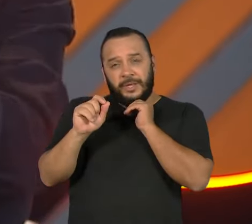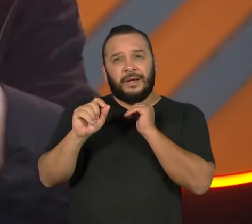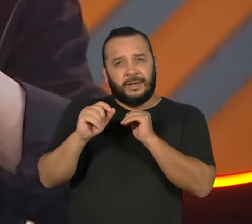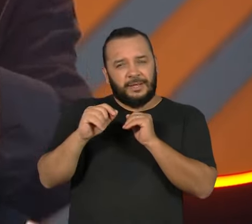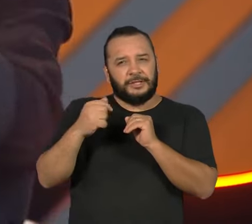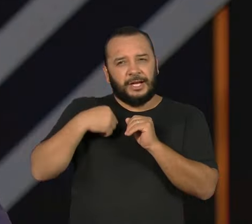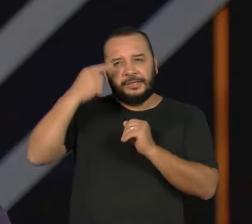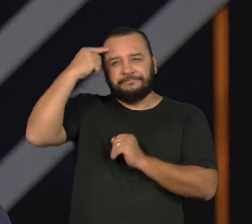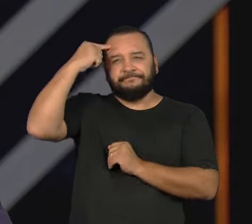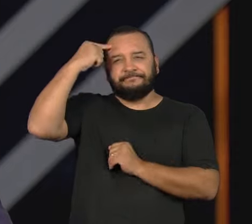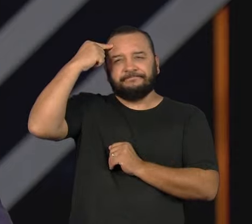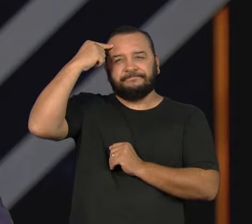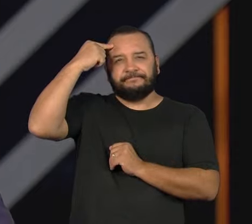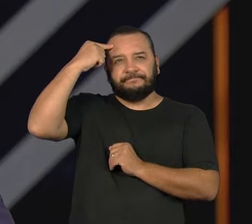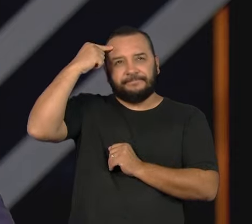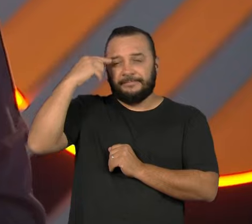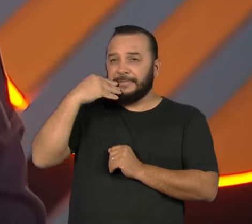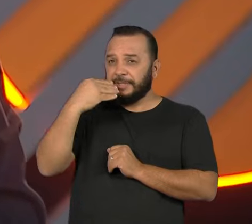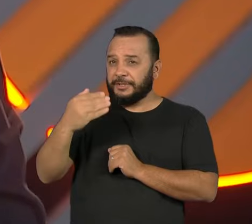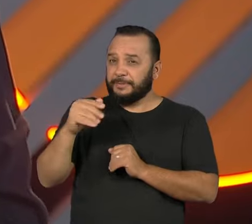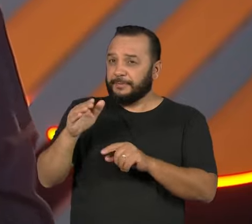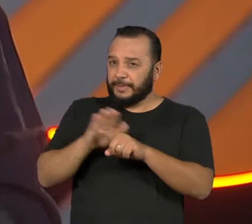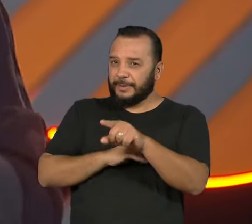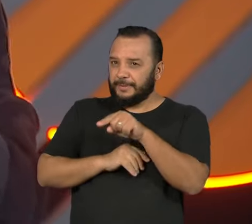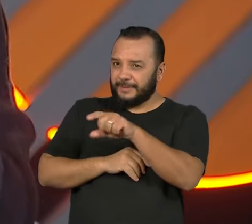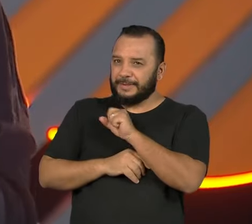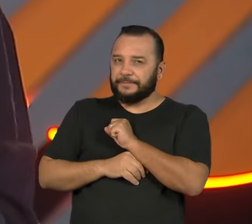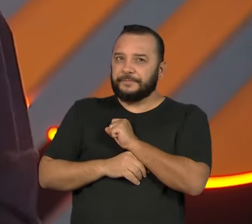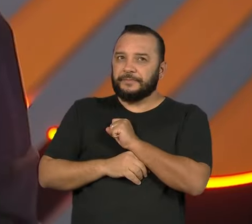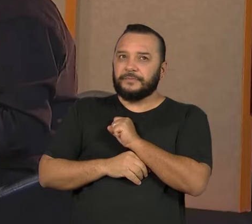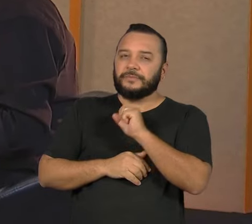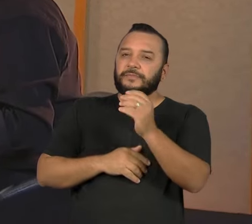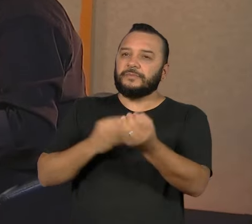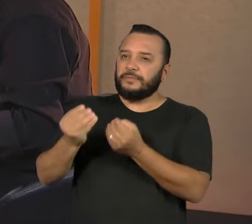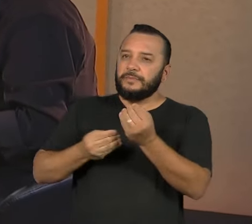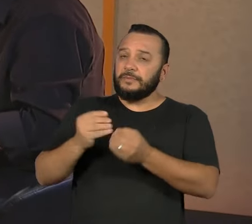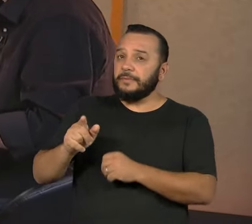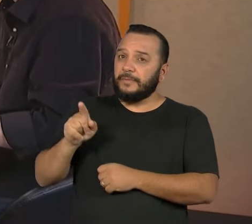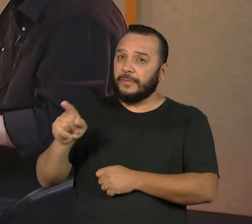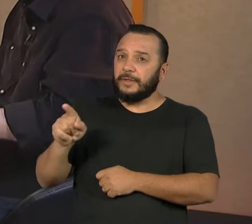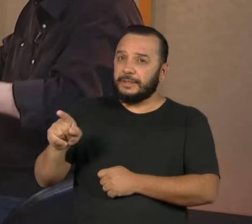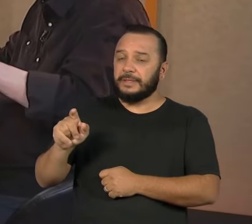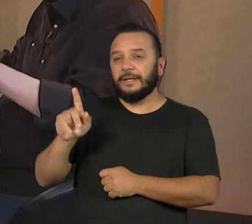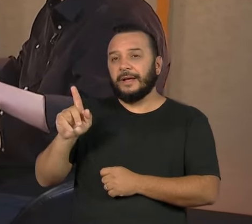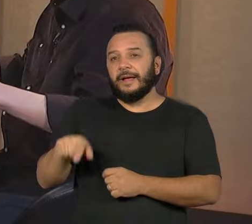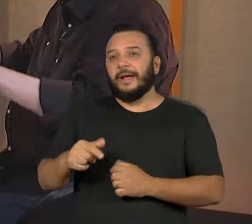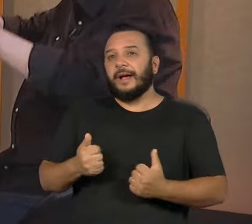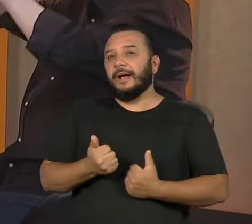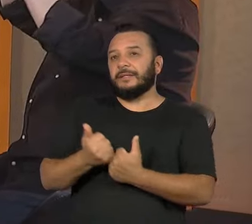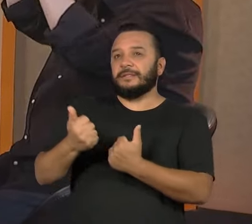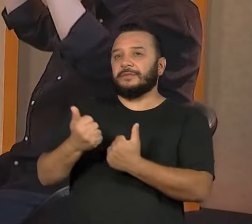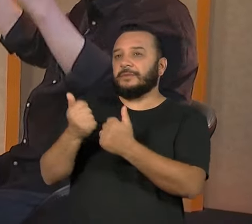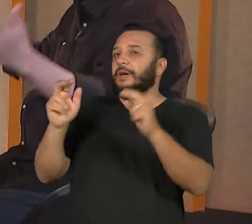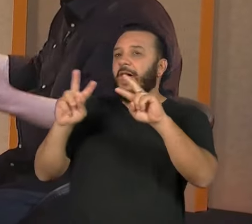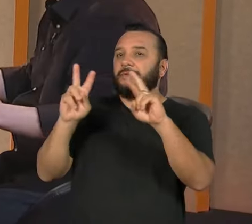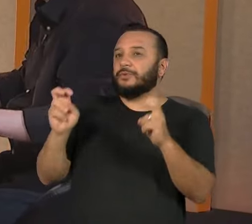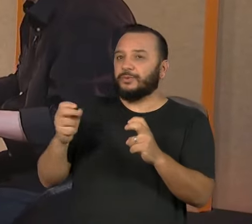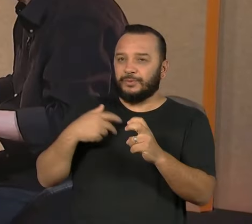transmissão de pensamento, para eu perguntar, né? Como é que você se tornou o assessor para